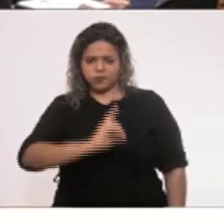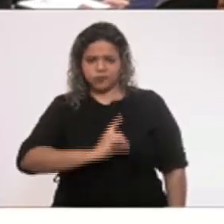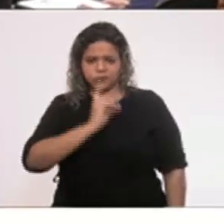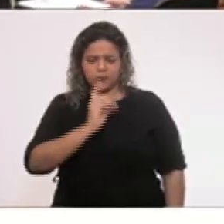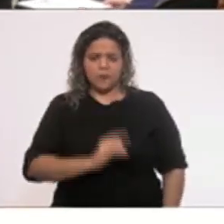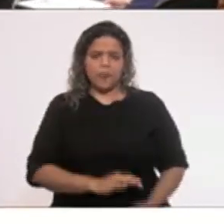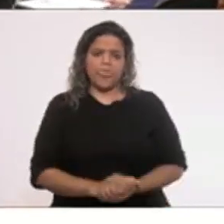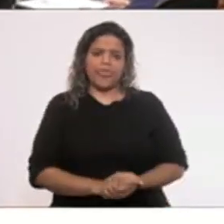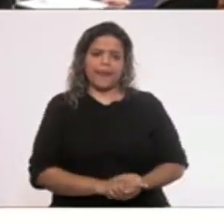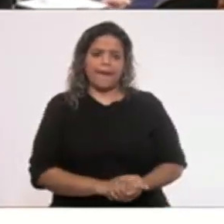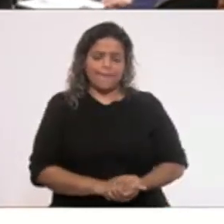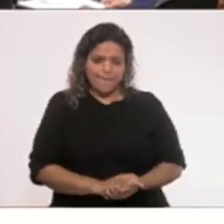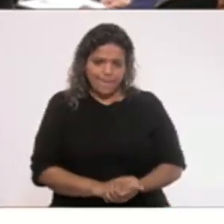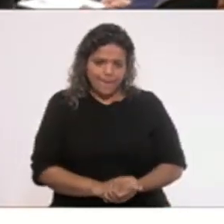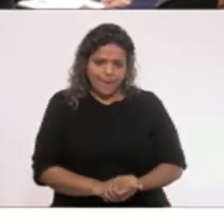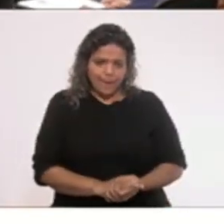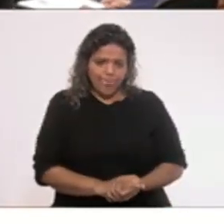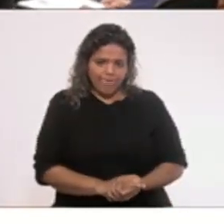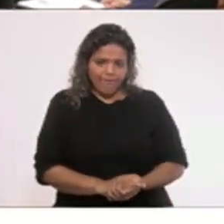Rocha.